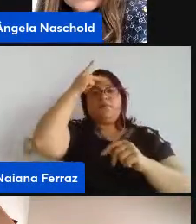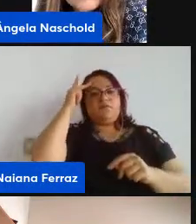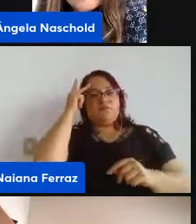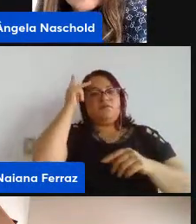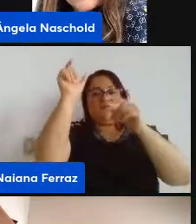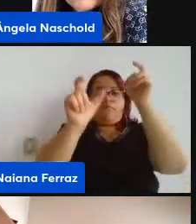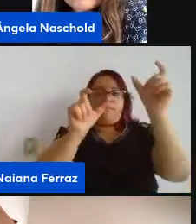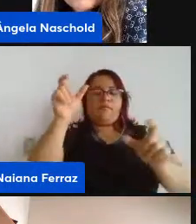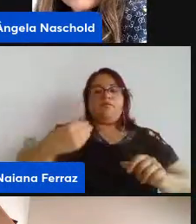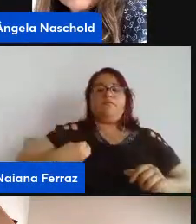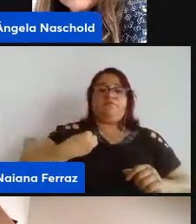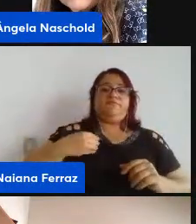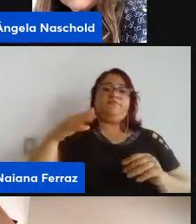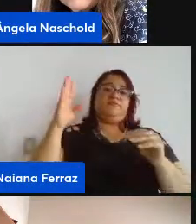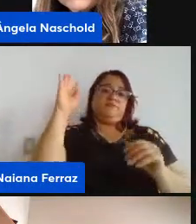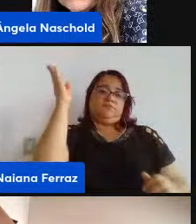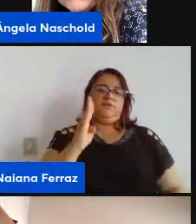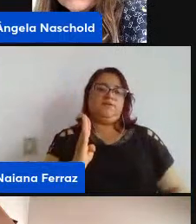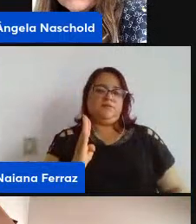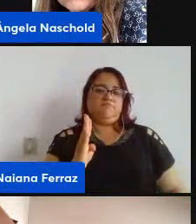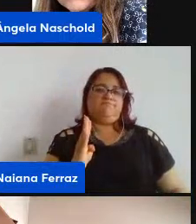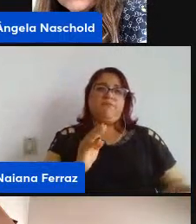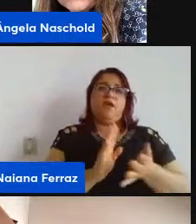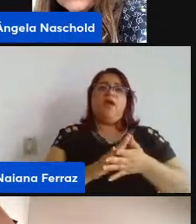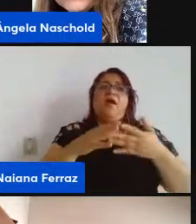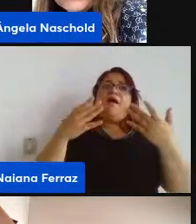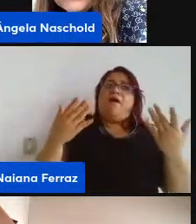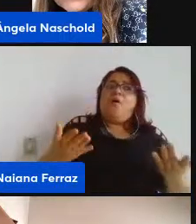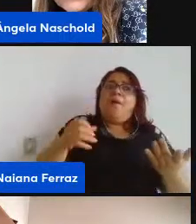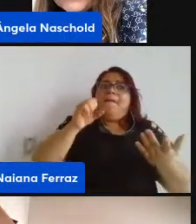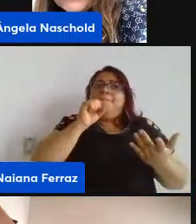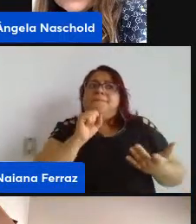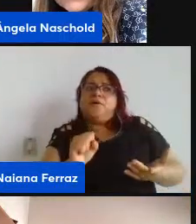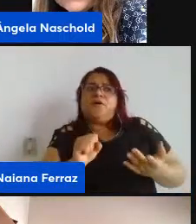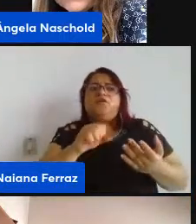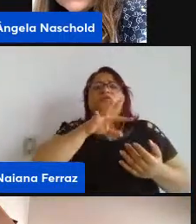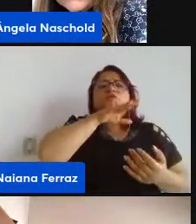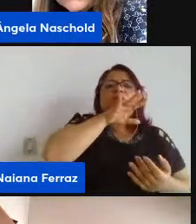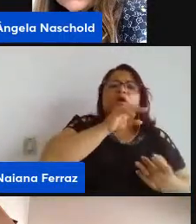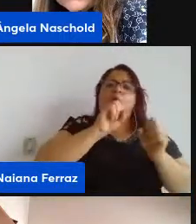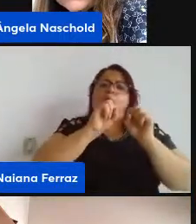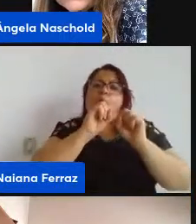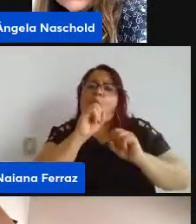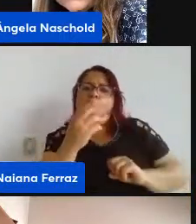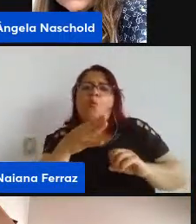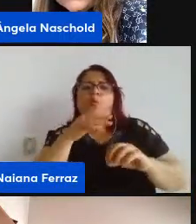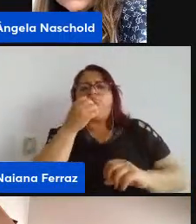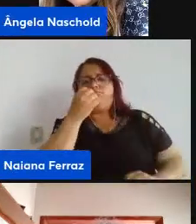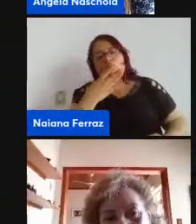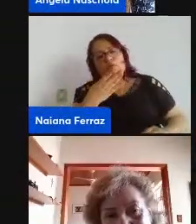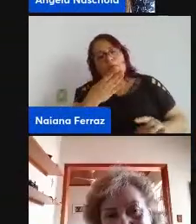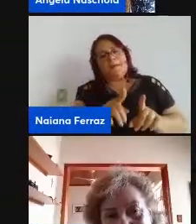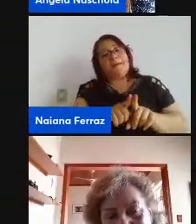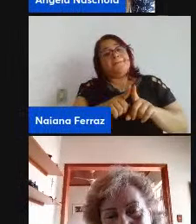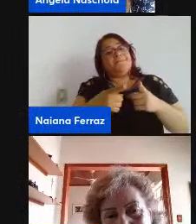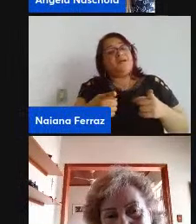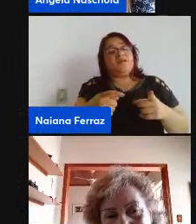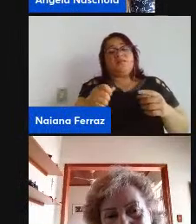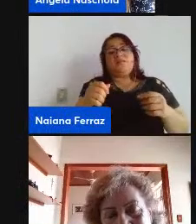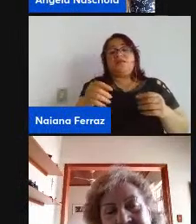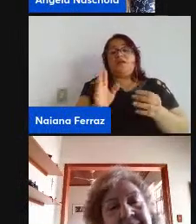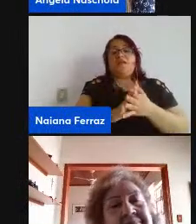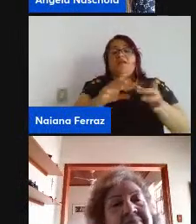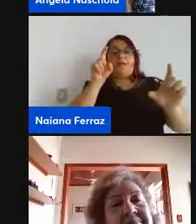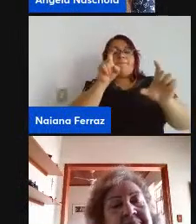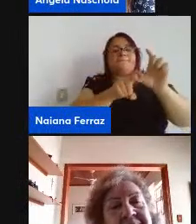ruim ou pode ser boa, mas ela não depende do governo se ela for uma política